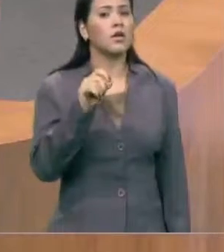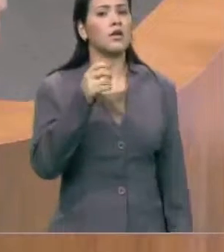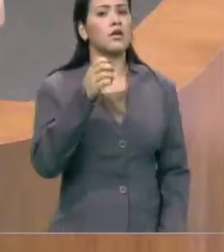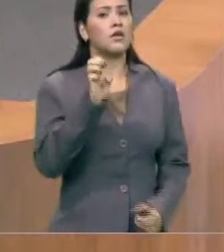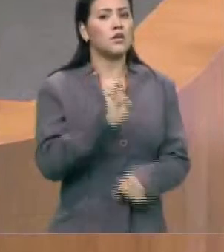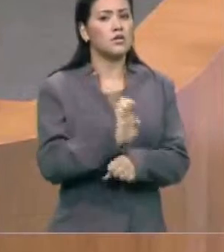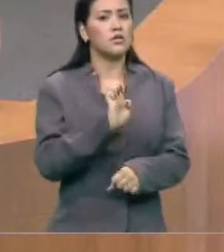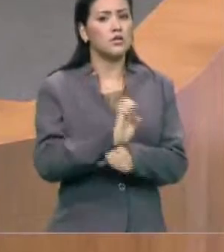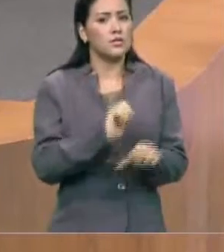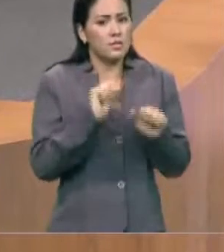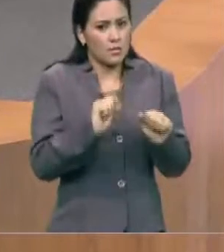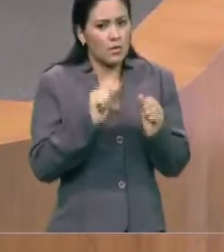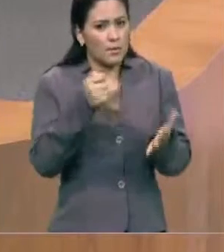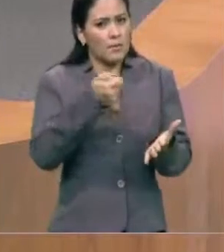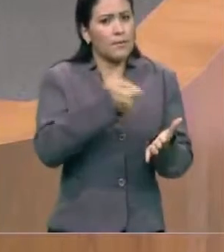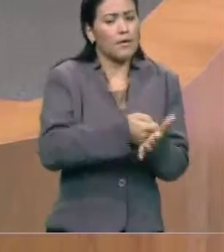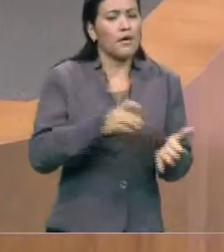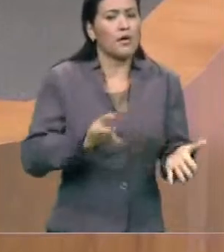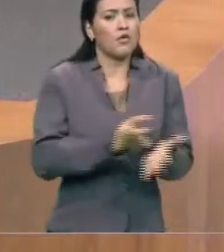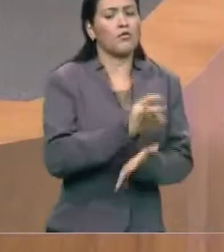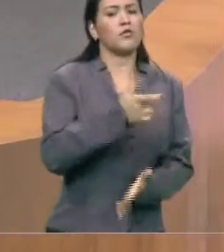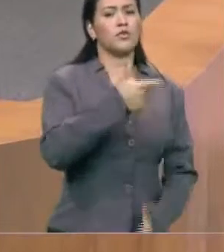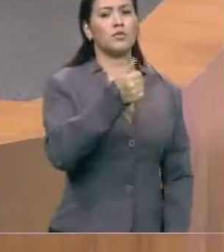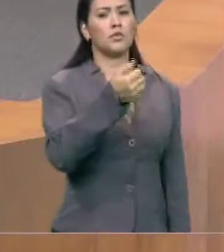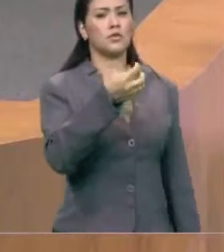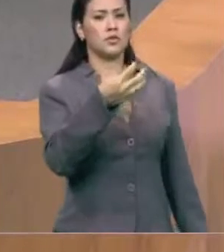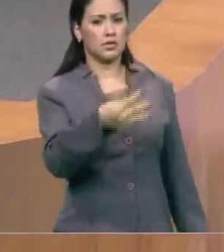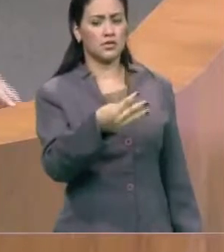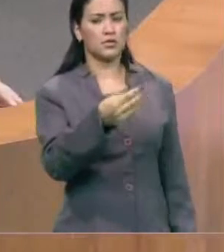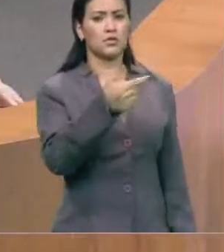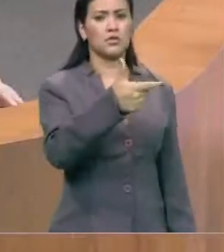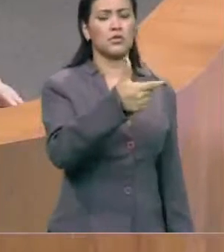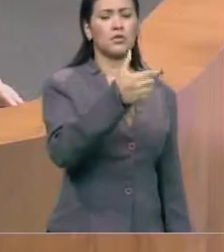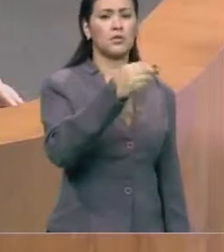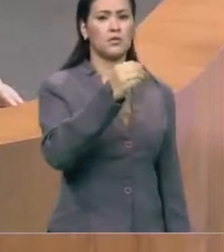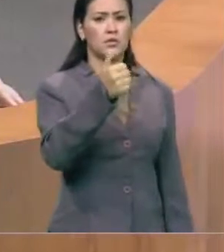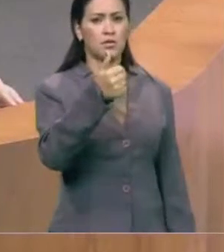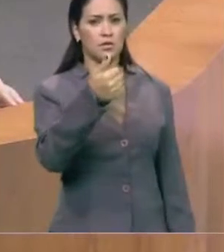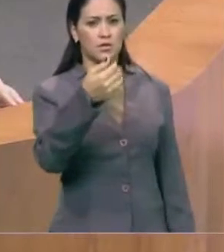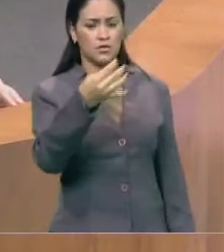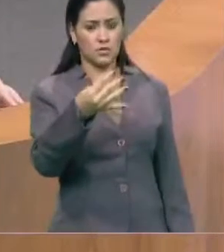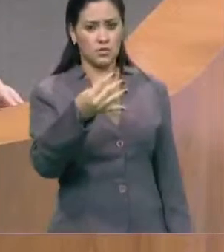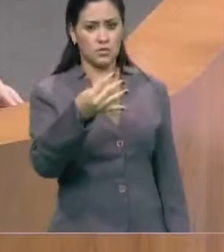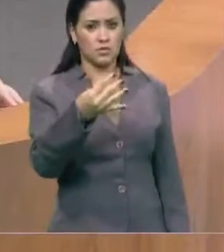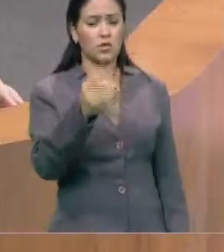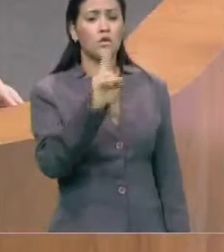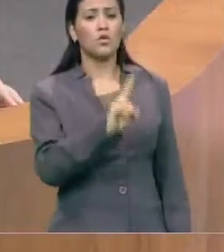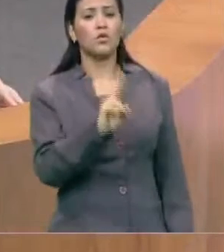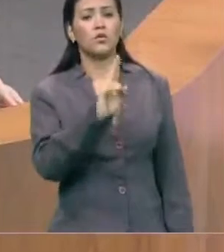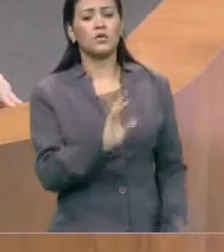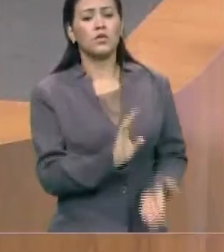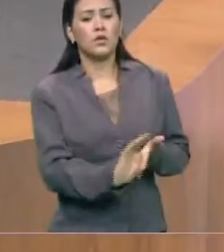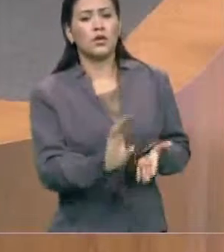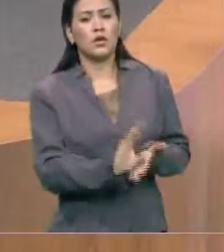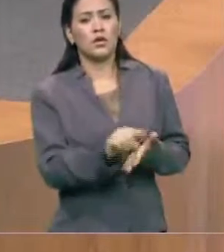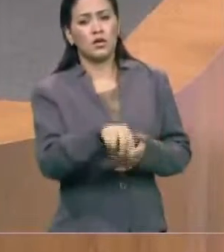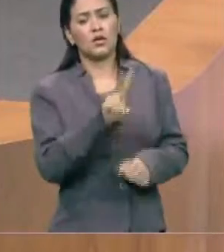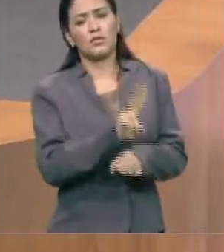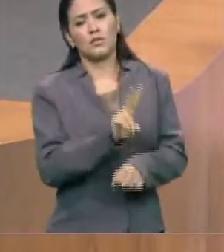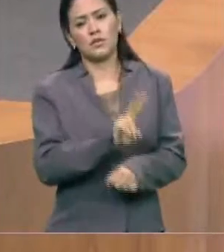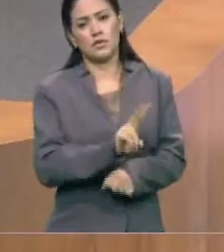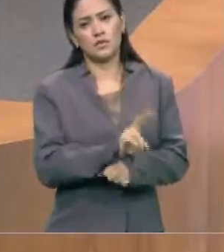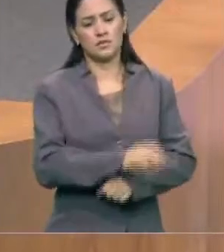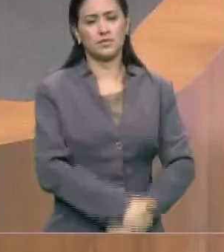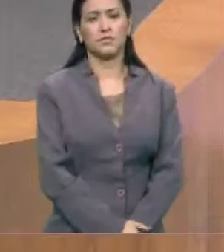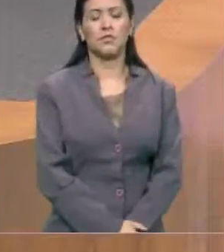de 2013 e 2014 com recursos desse empréstimo. Deputada, talvez minha filha, que